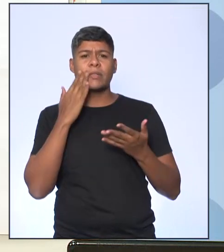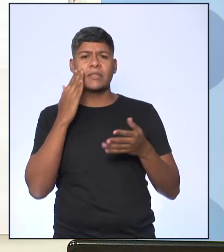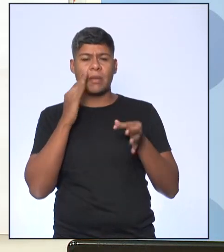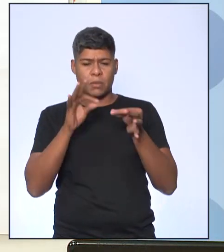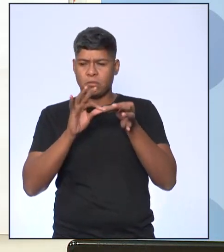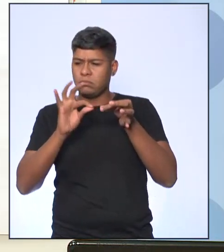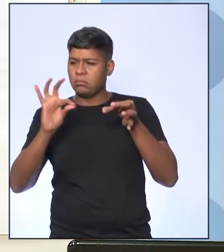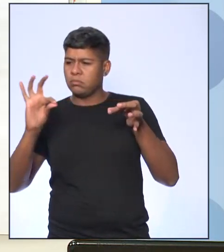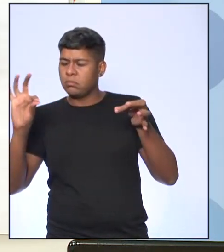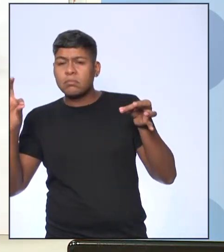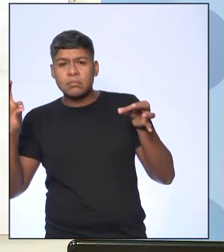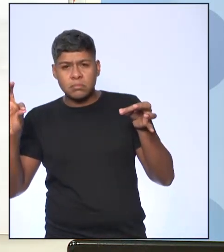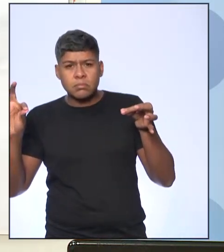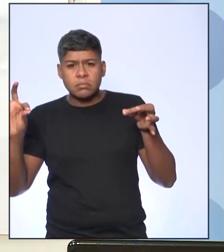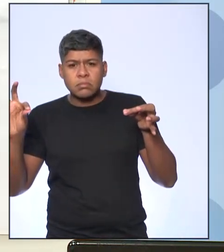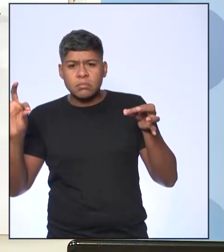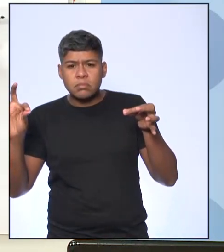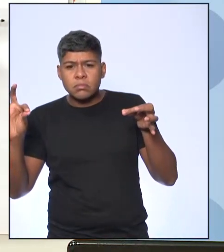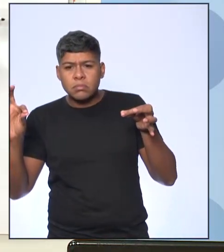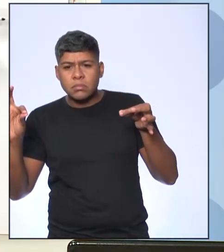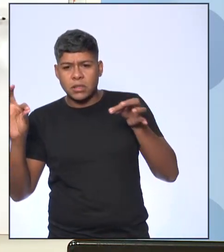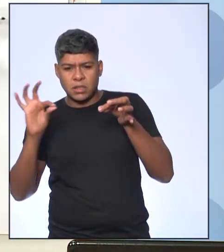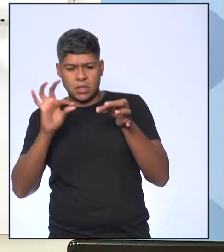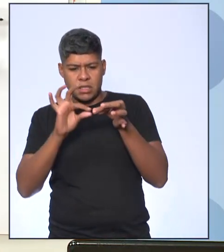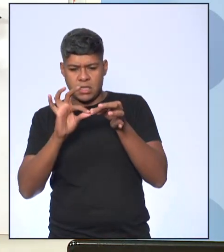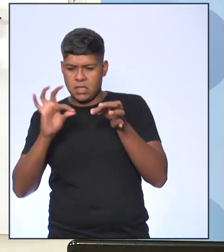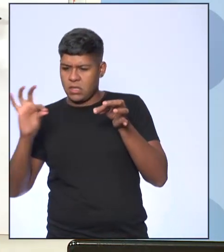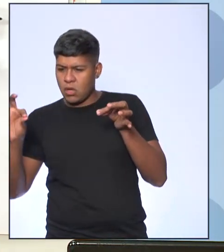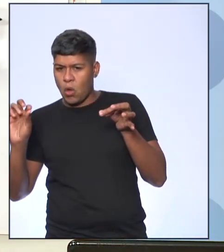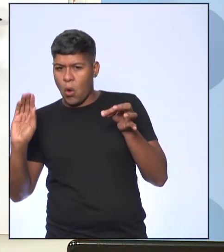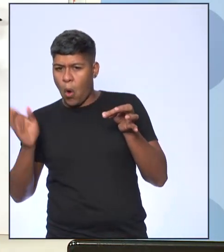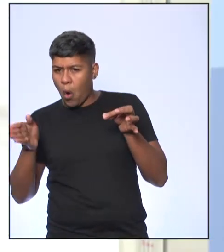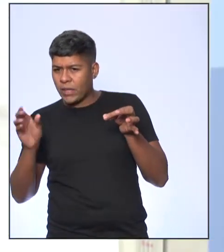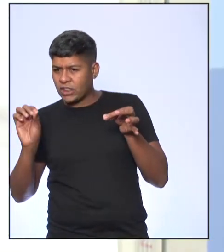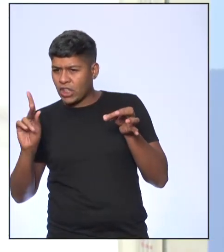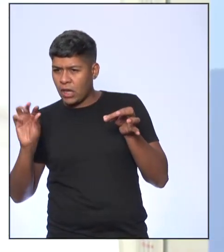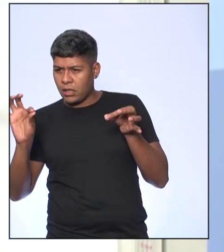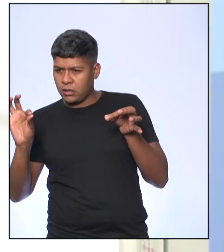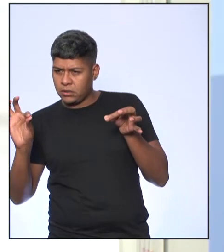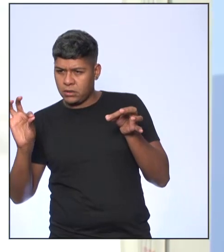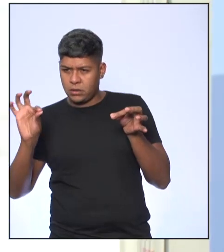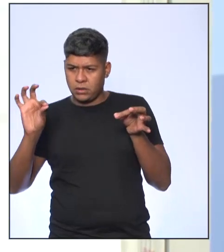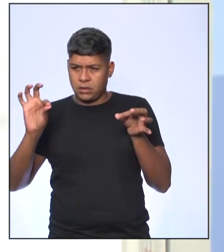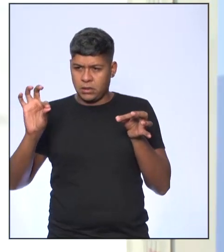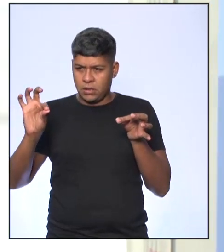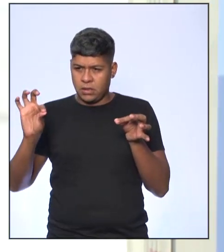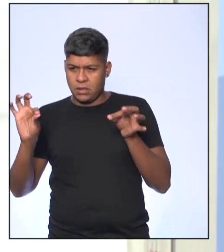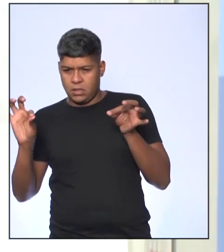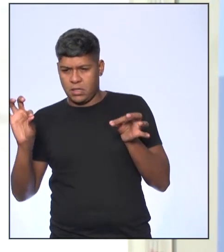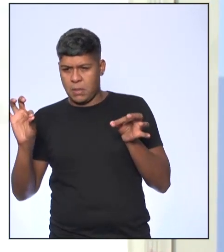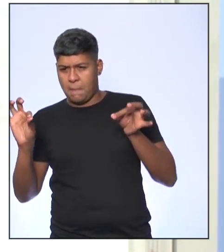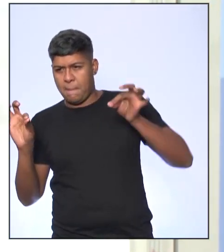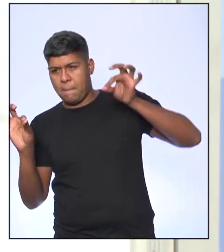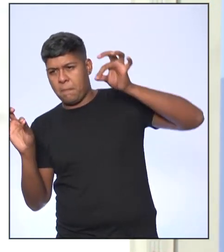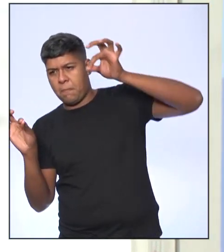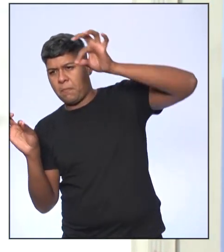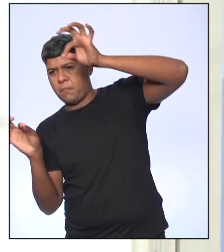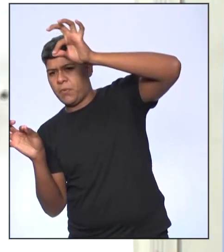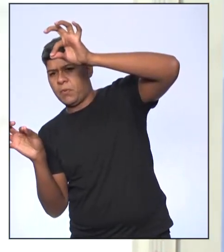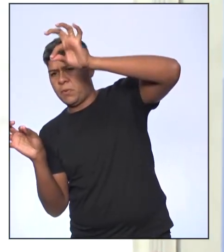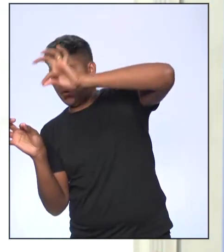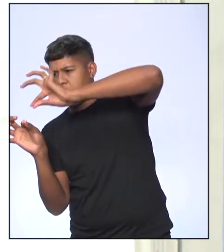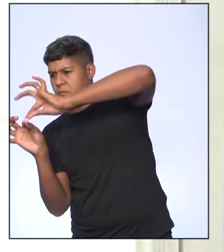esse tamanho e andar pela circunferência. Ou seja, desse ponto